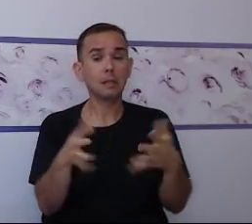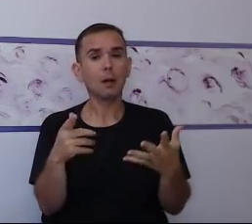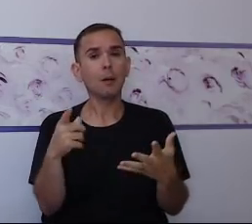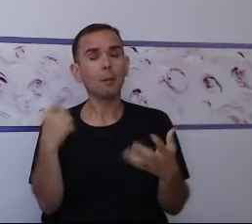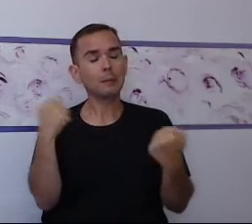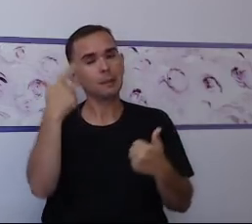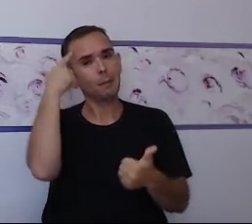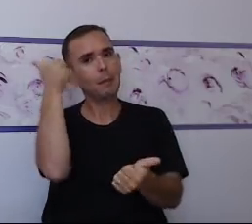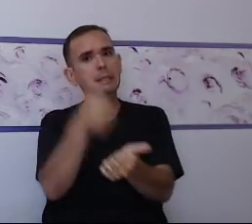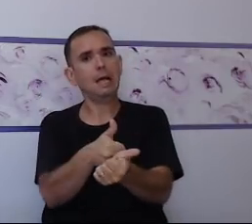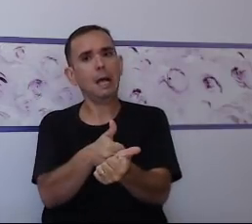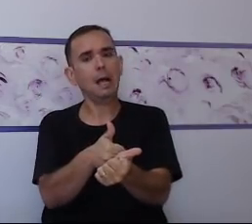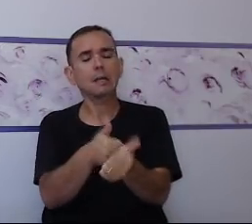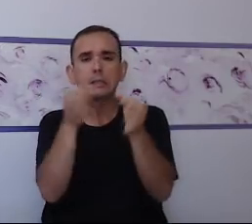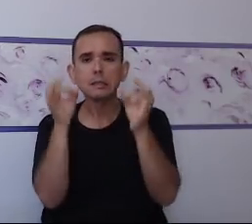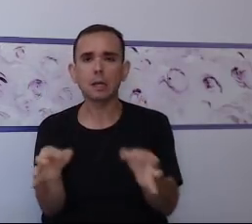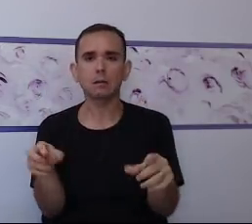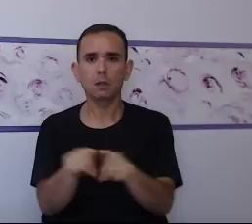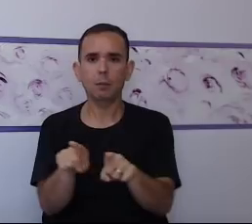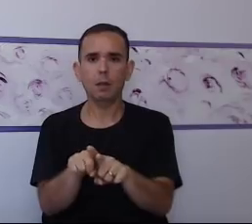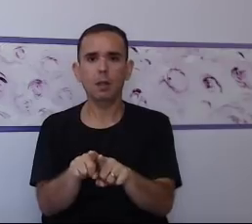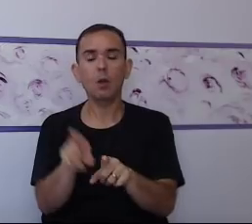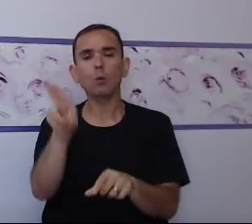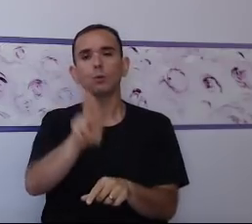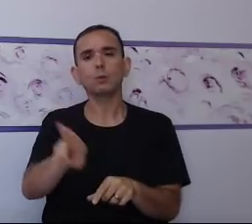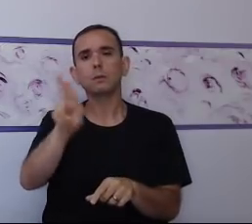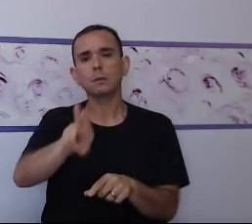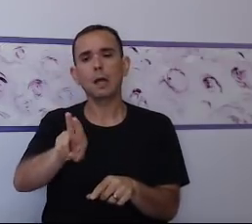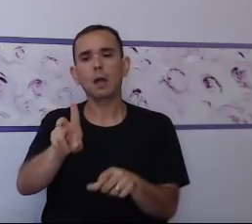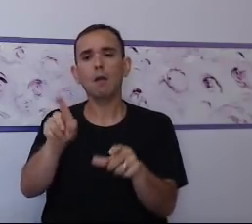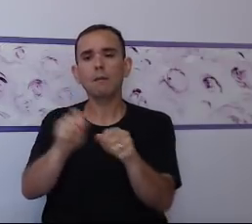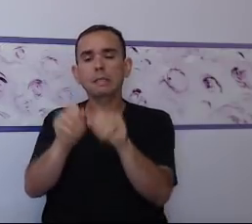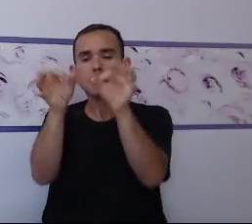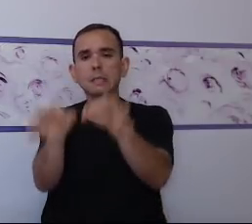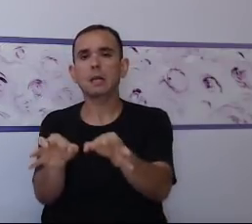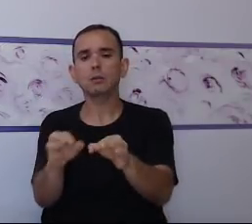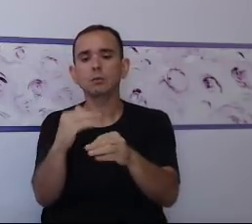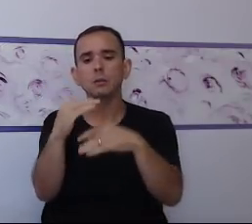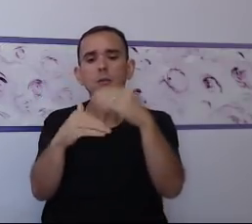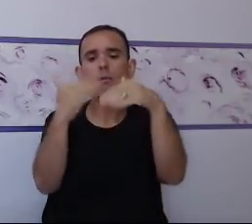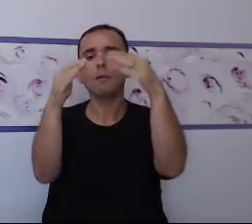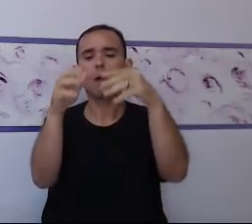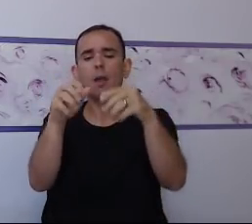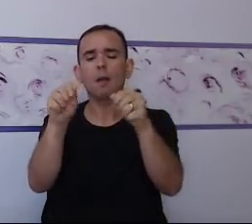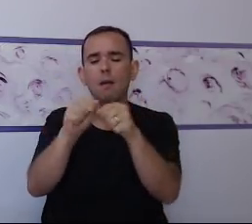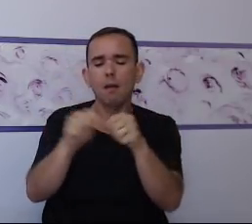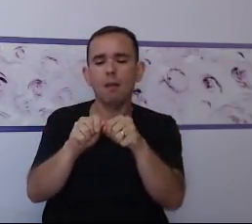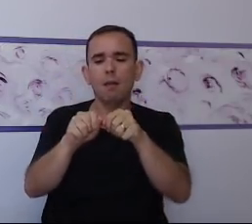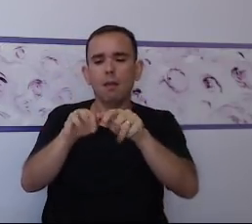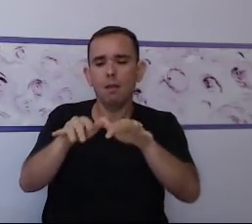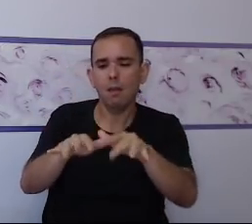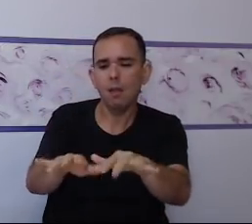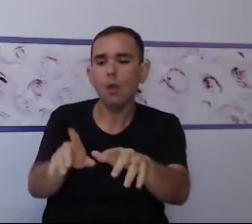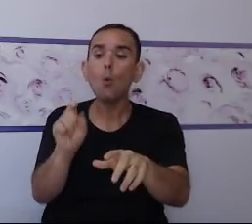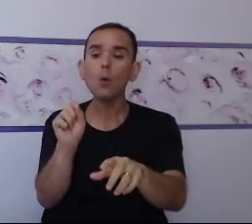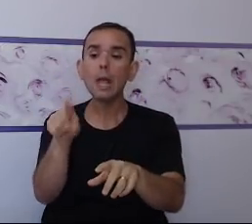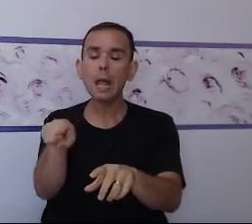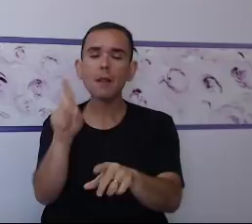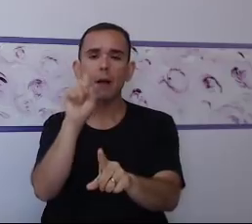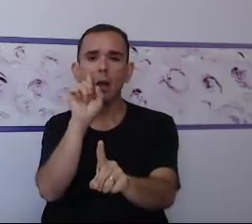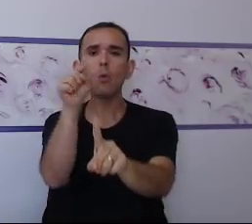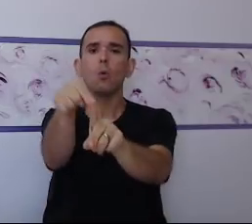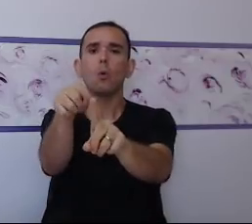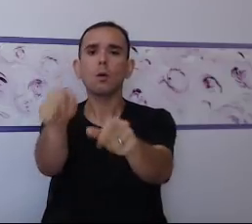que pensar da forma correta. Então, utilizar da forma correta e desenvolver, confeccionar aquilo que o nosso aluno vai